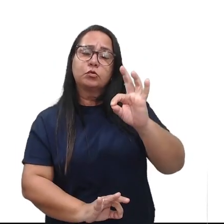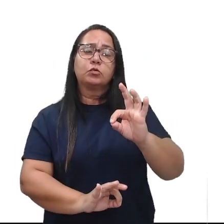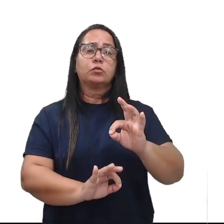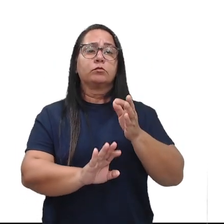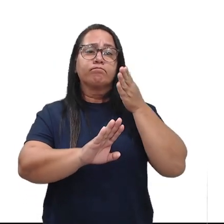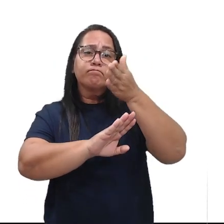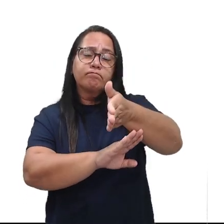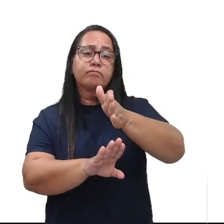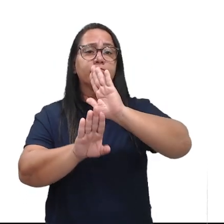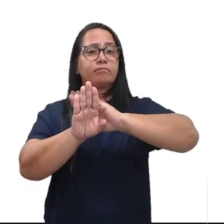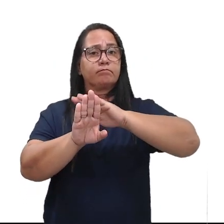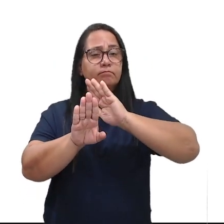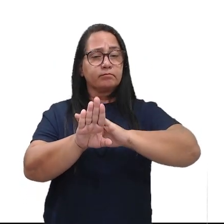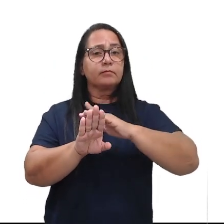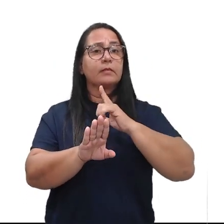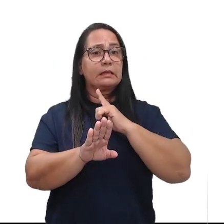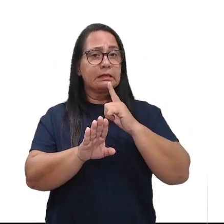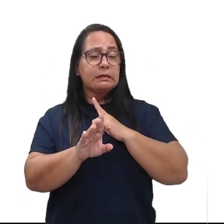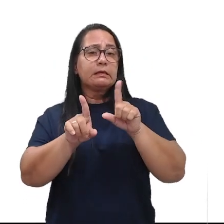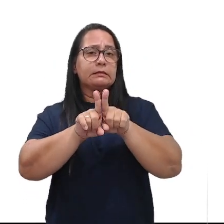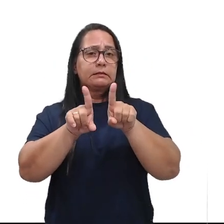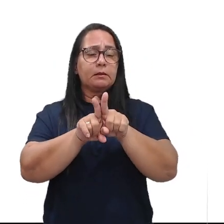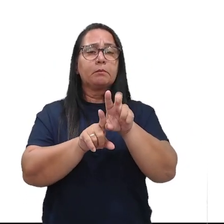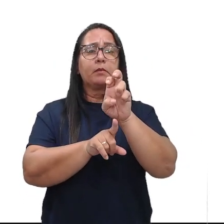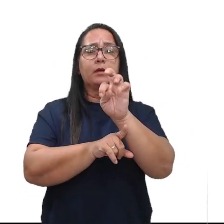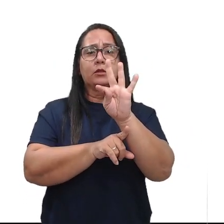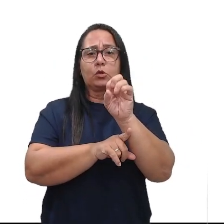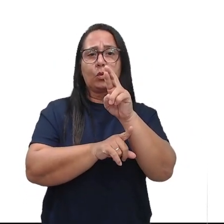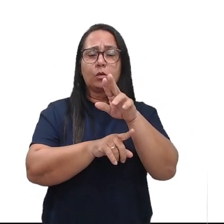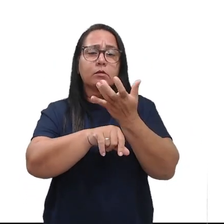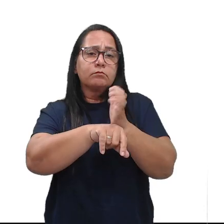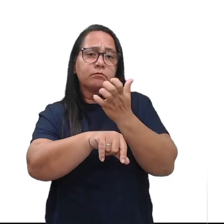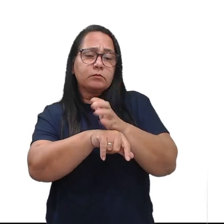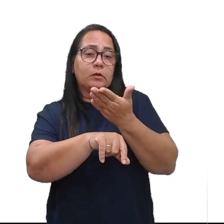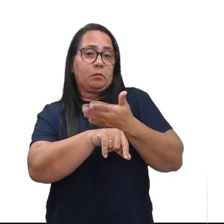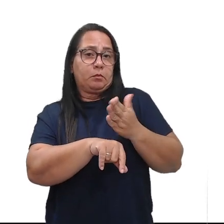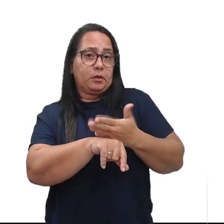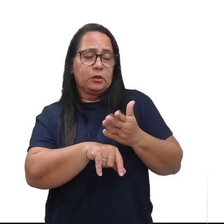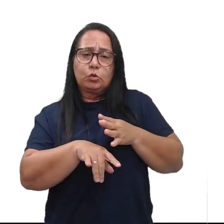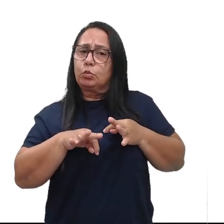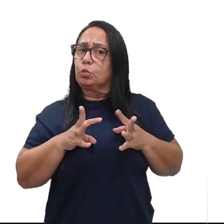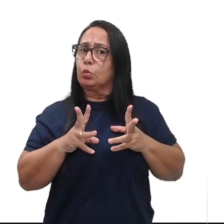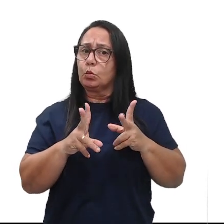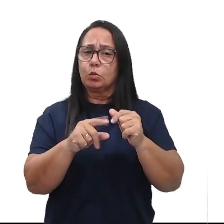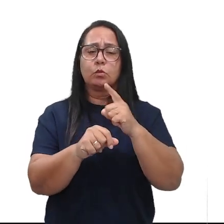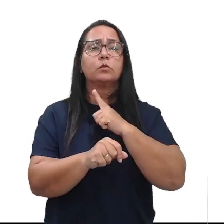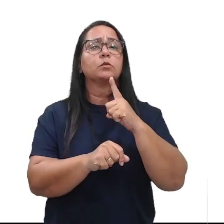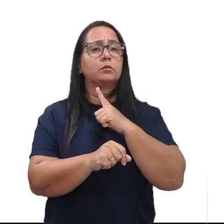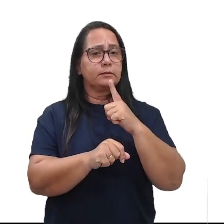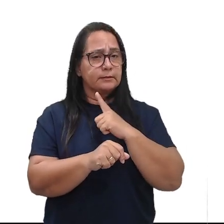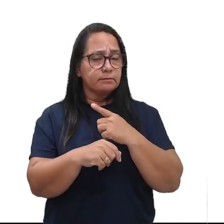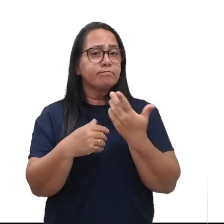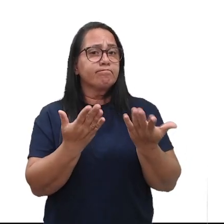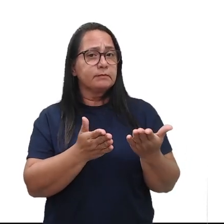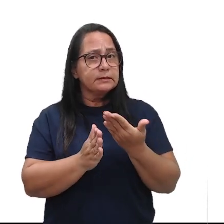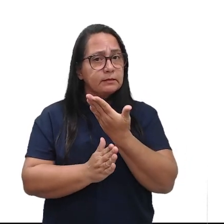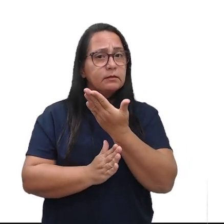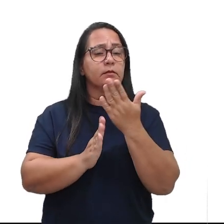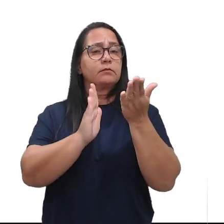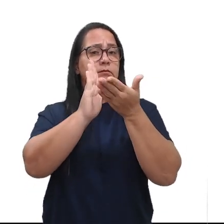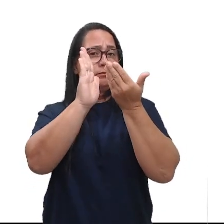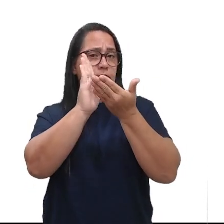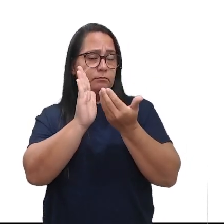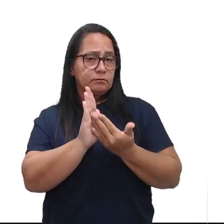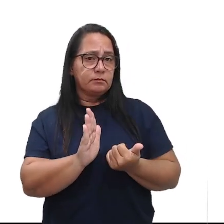indireto, recursos, retóricas, ensaio, prática. Tudo isso você tem lá no e-book, né?